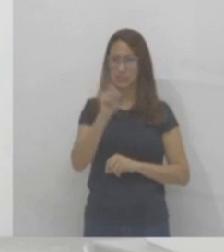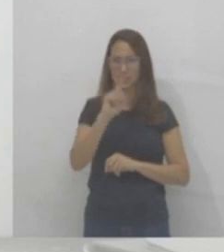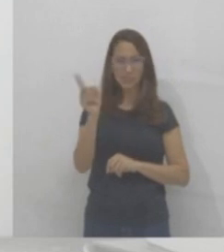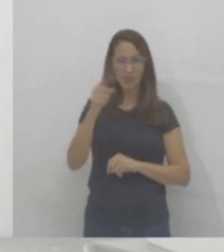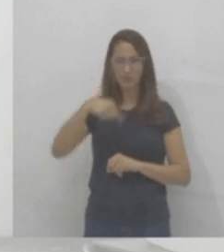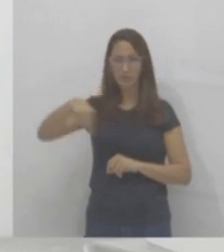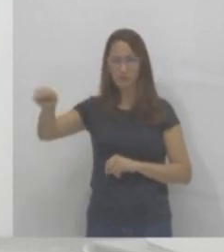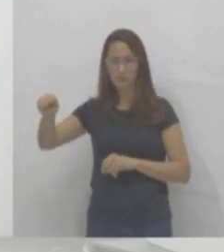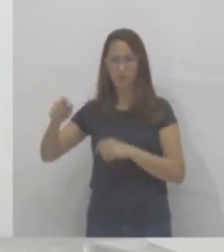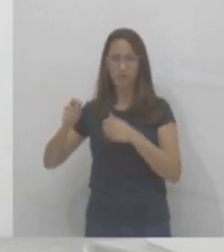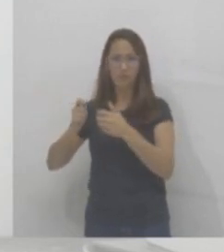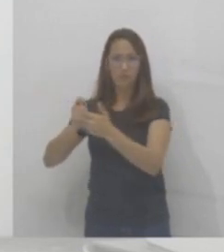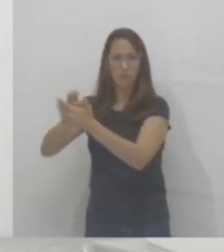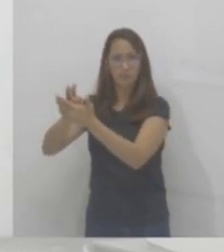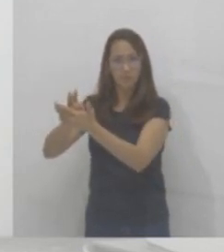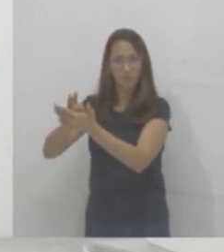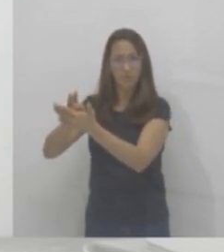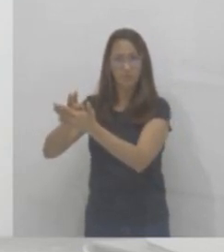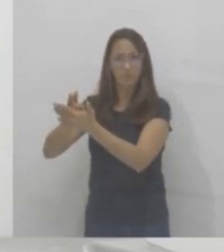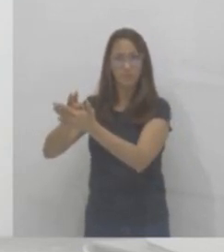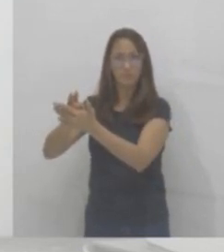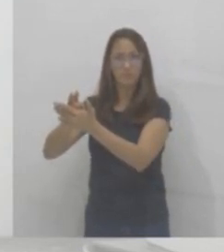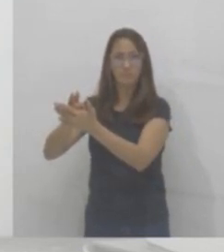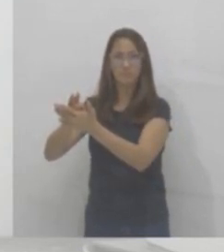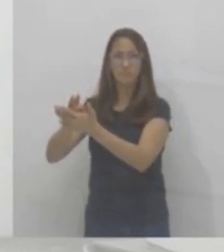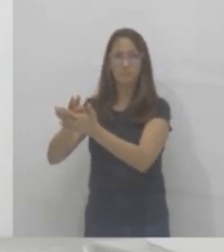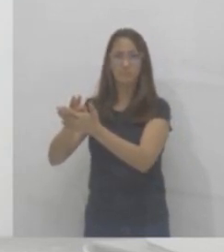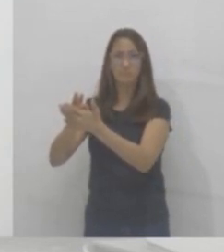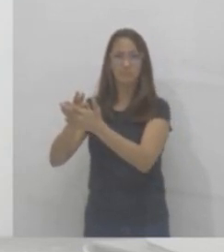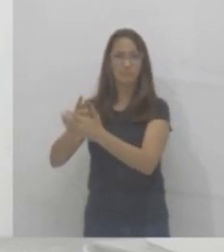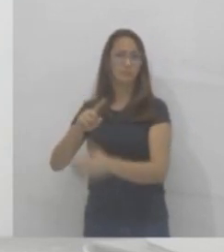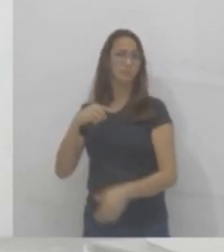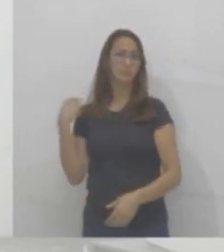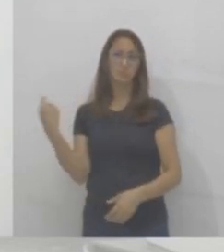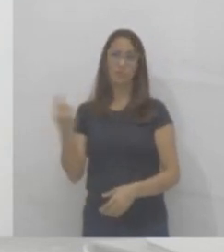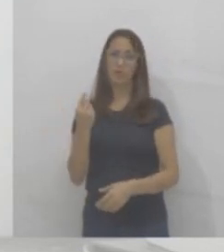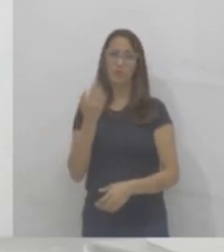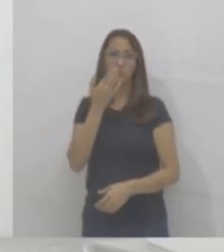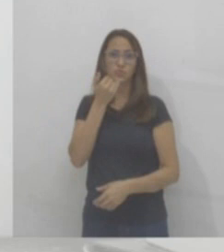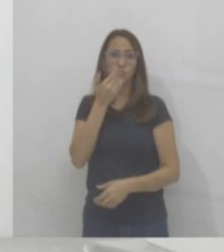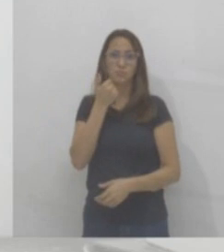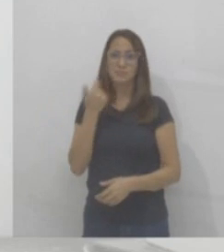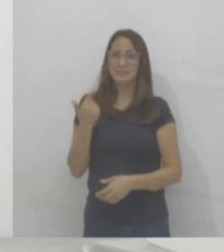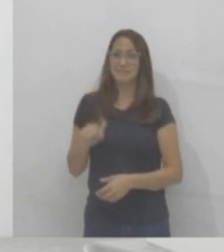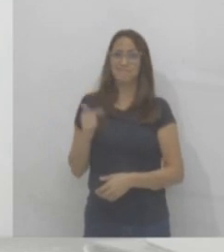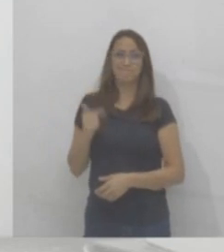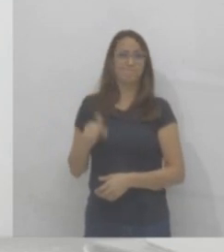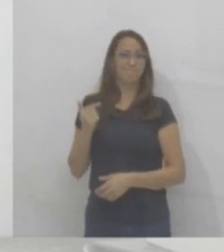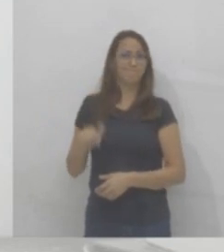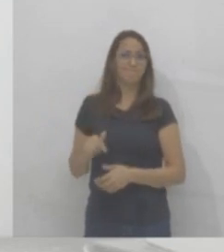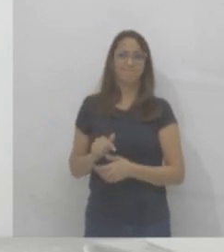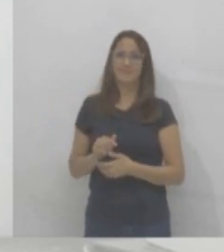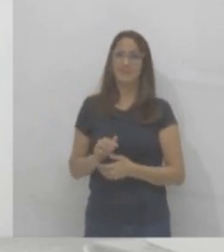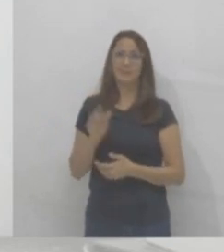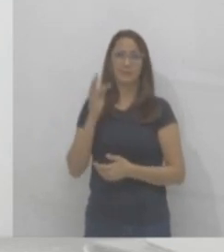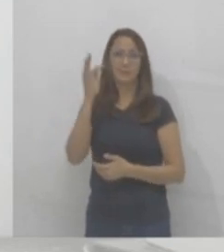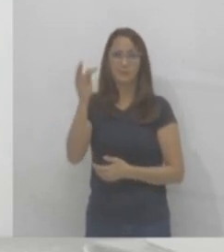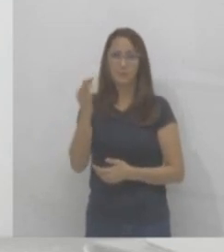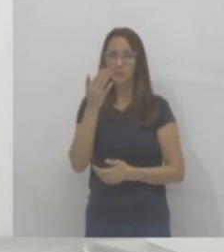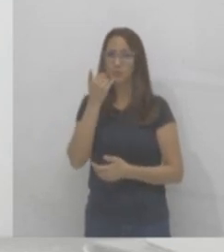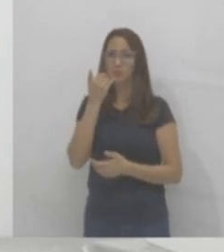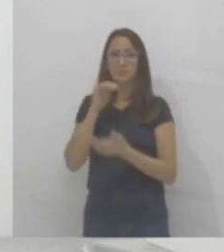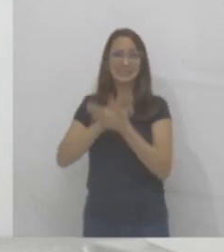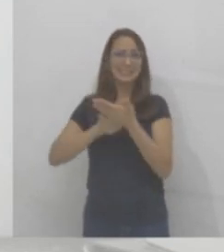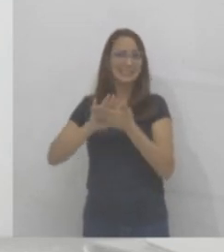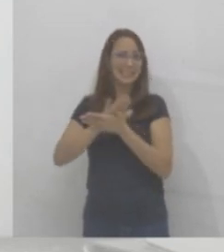compras, we will not have anything to eat. Nós não teremos nada para comer. Então, olha só. Nós não vamos ter nada